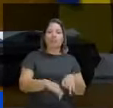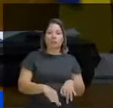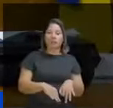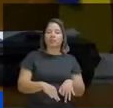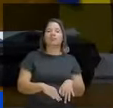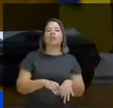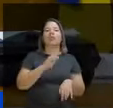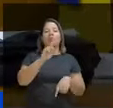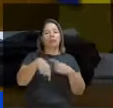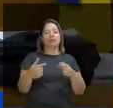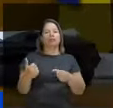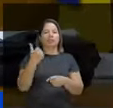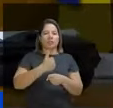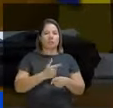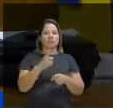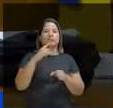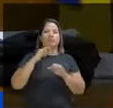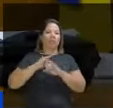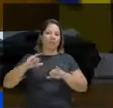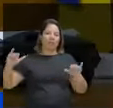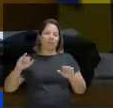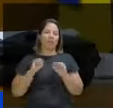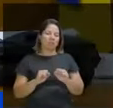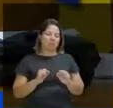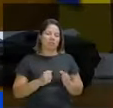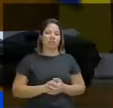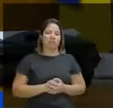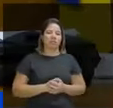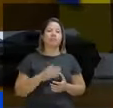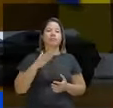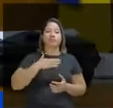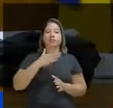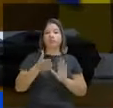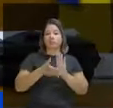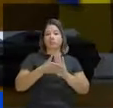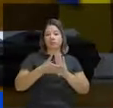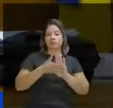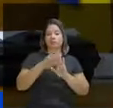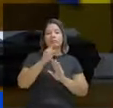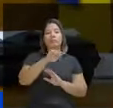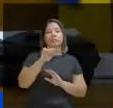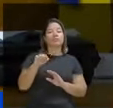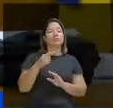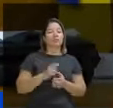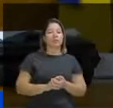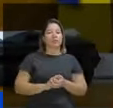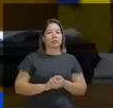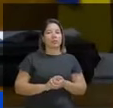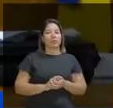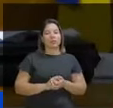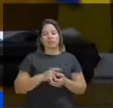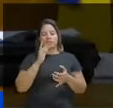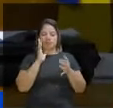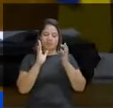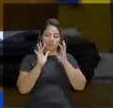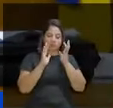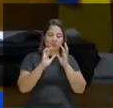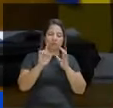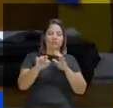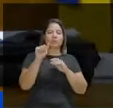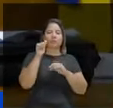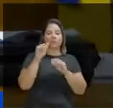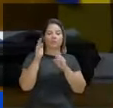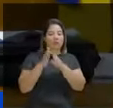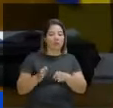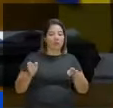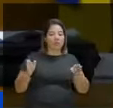doutora Paola, que ainda não se aproximou. Então, essa proposição eu faço, né, para que nós consideremos o biênio da doutora